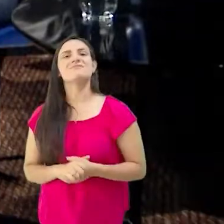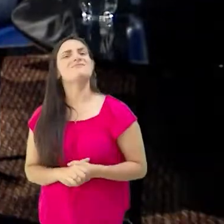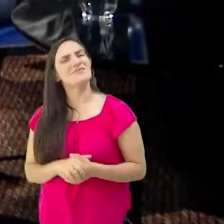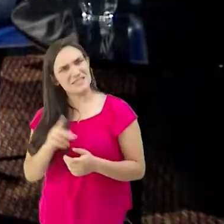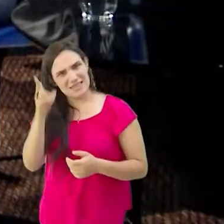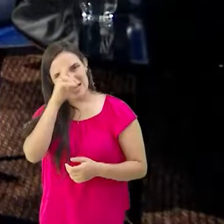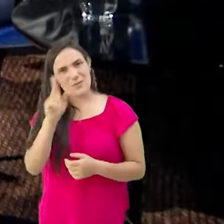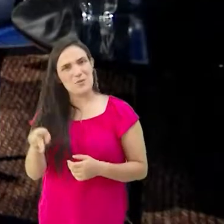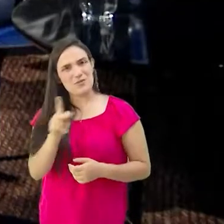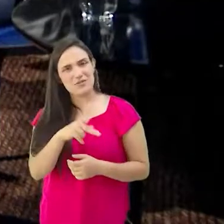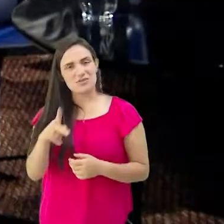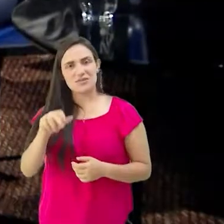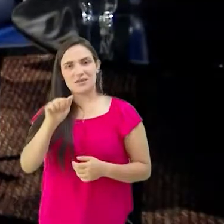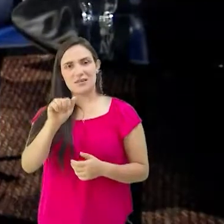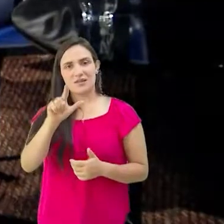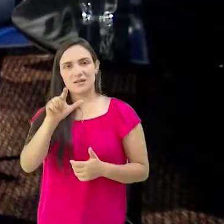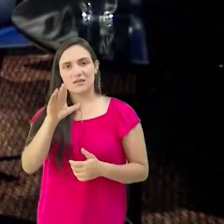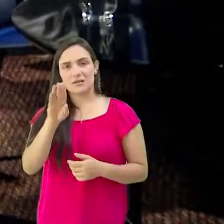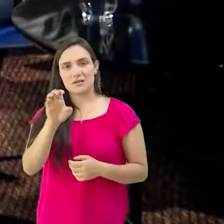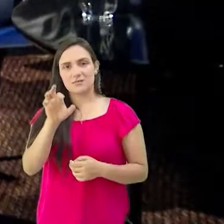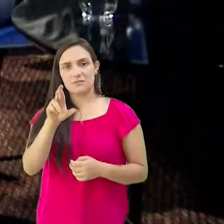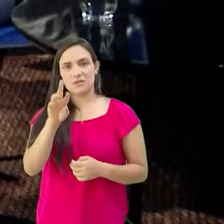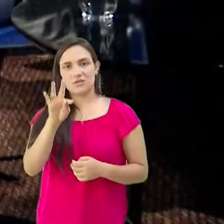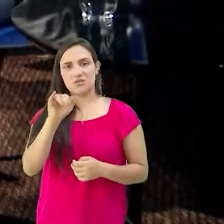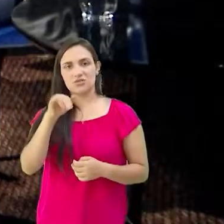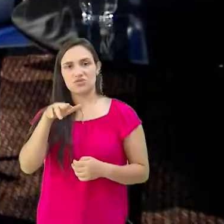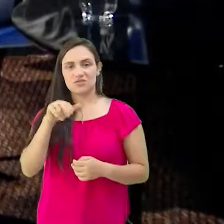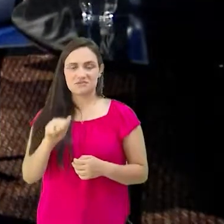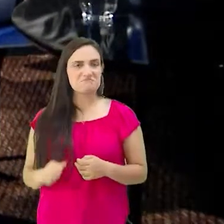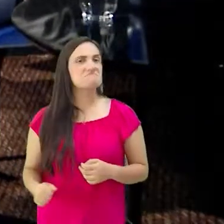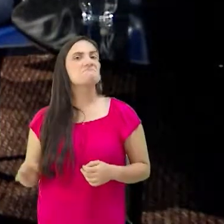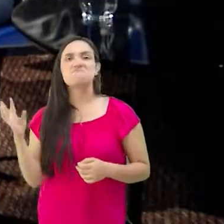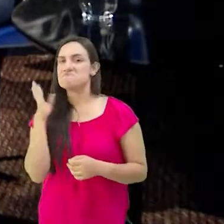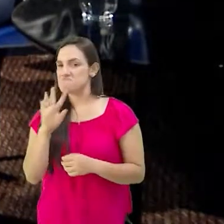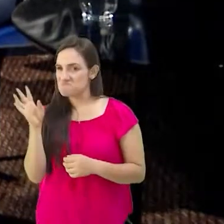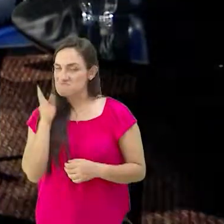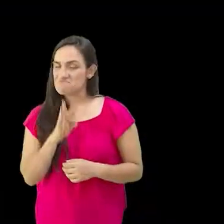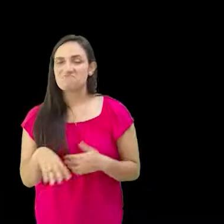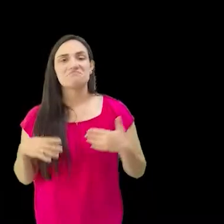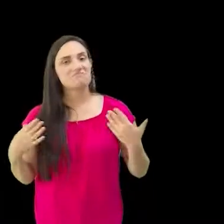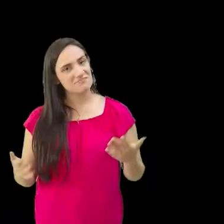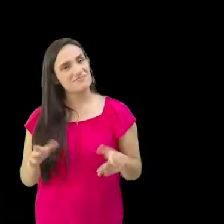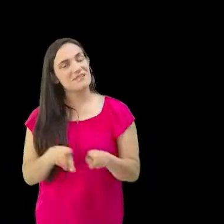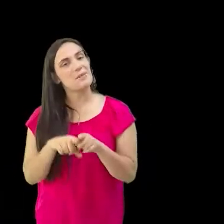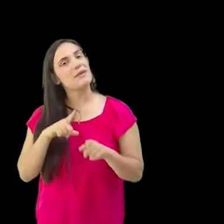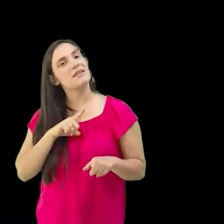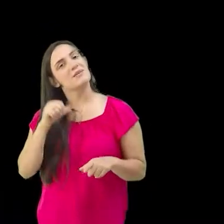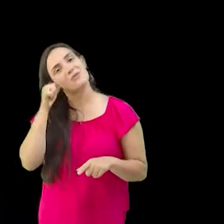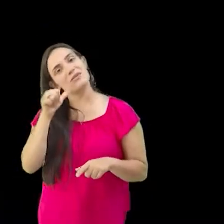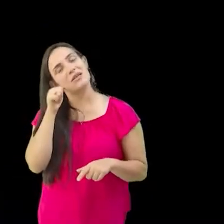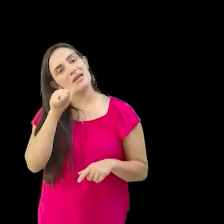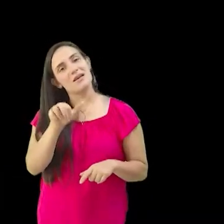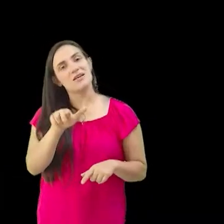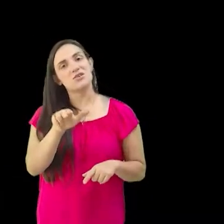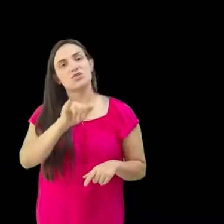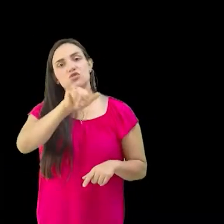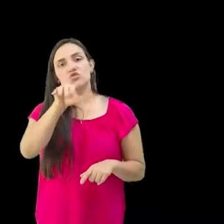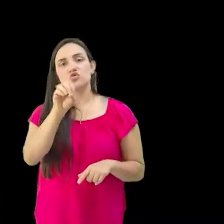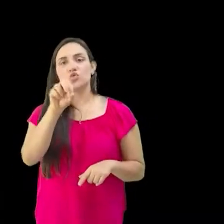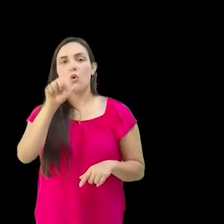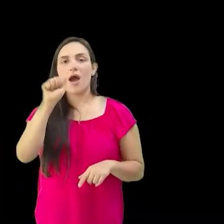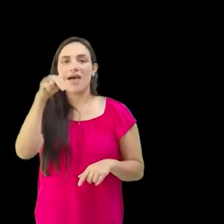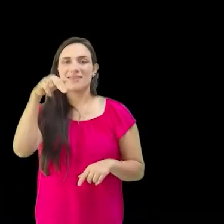Professor Albertina. Que tempo bom mesmo. Muito legal. E irmã Joana. Irmã Joana. Porque eu